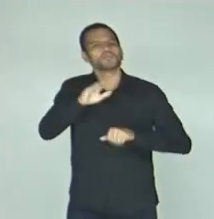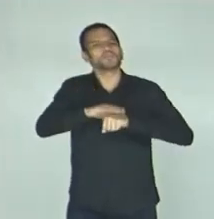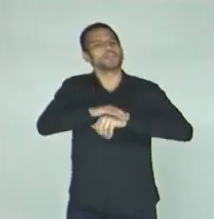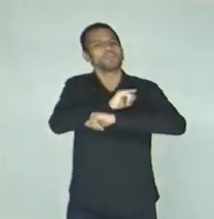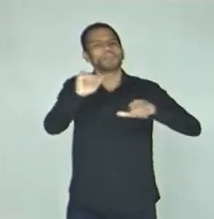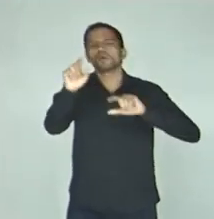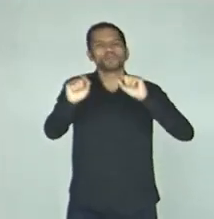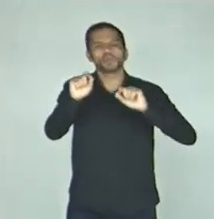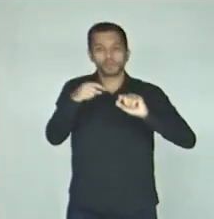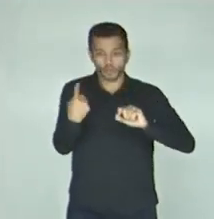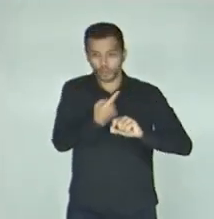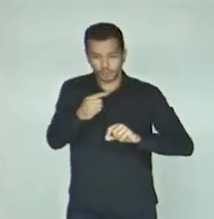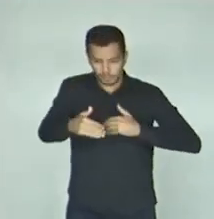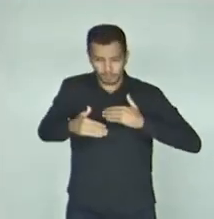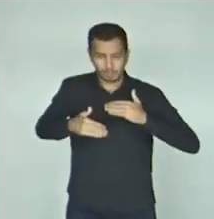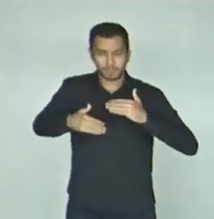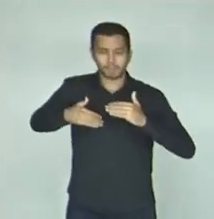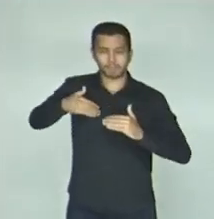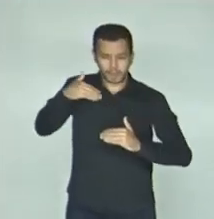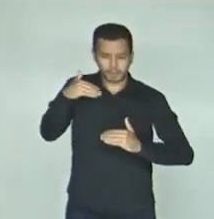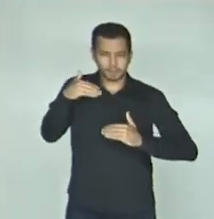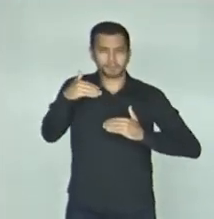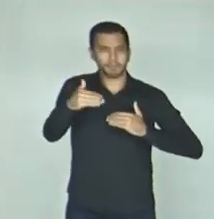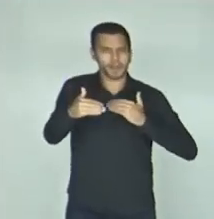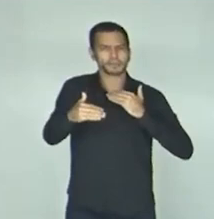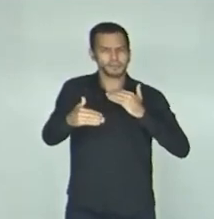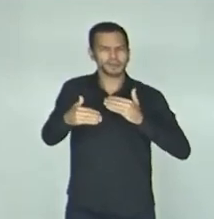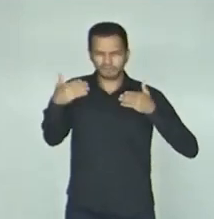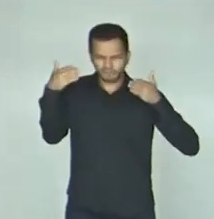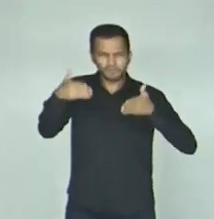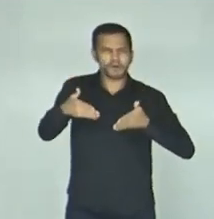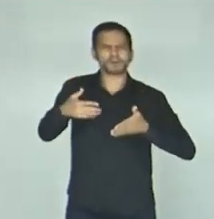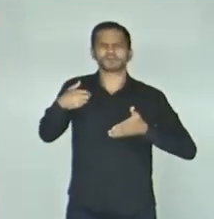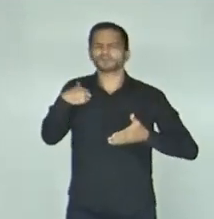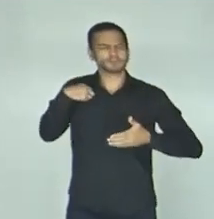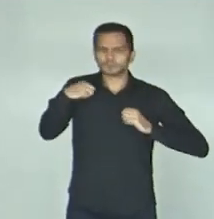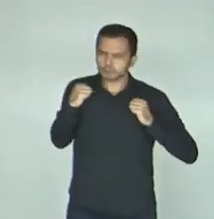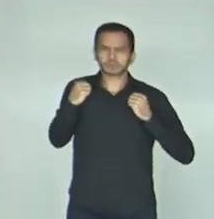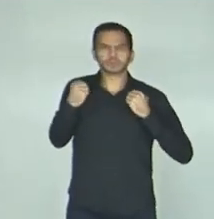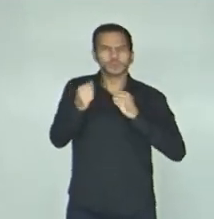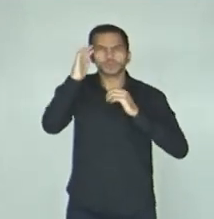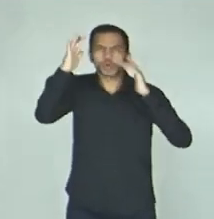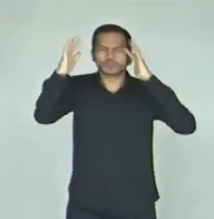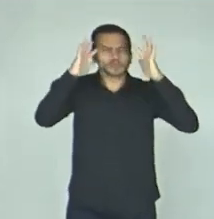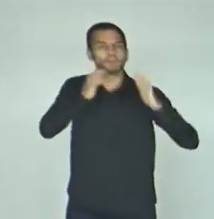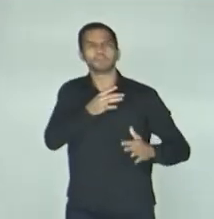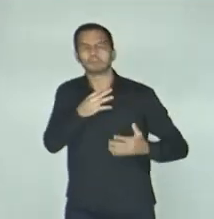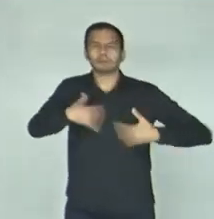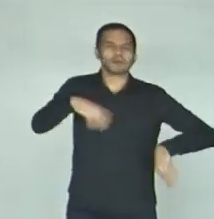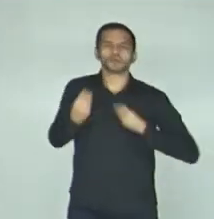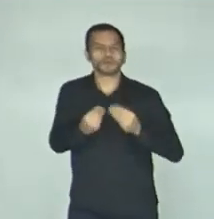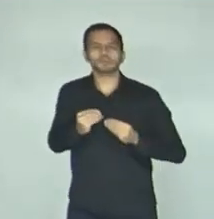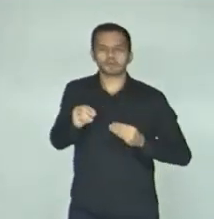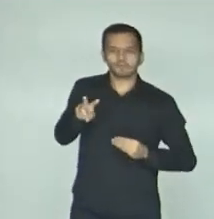caminhada do Sucesso no início a gente está muito focado que a gente quer acontecer e a gente tá com um pouco de medo será que vai ou não vai